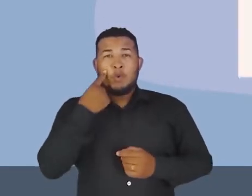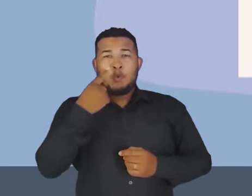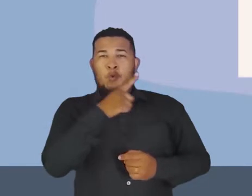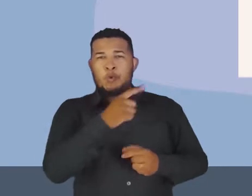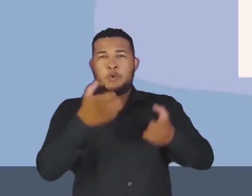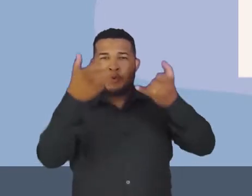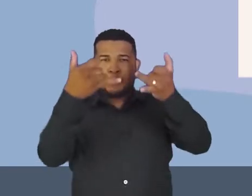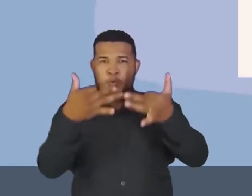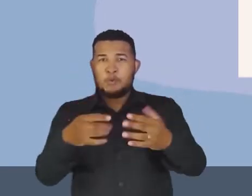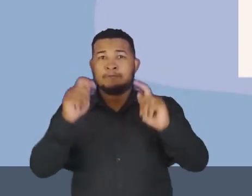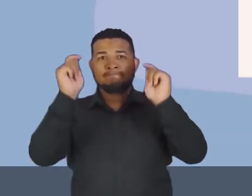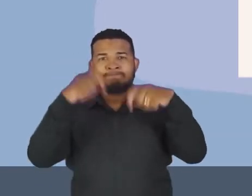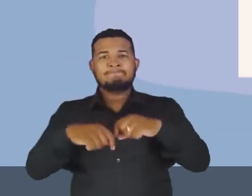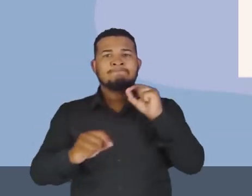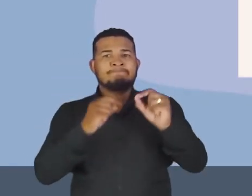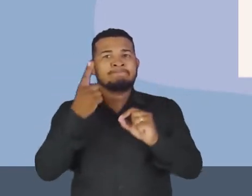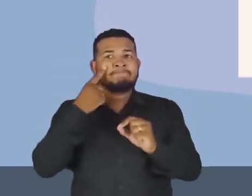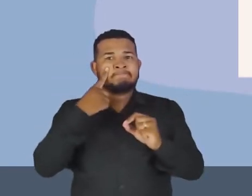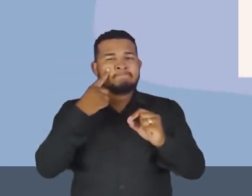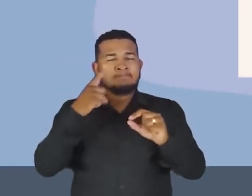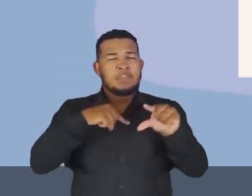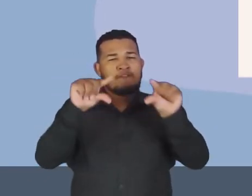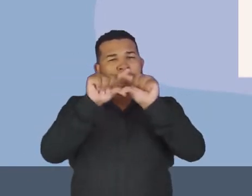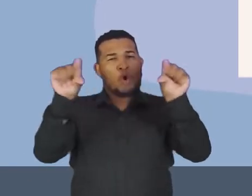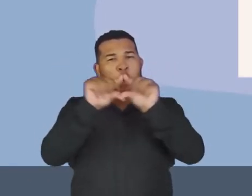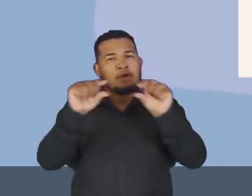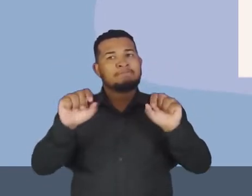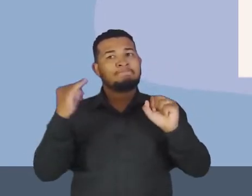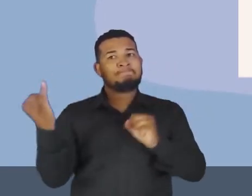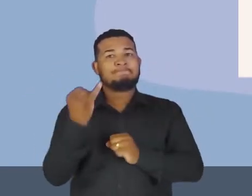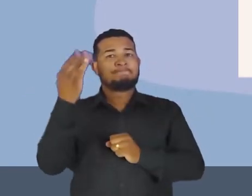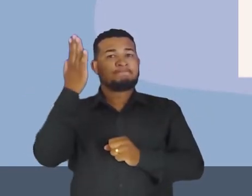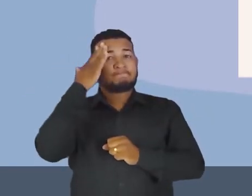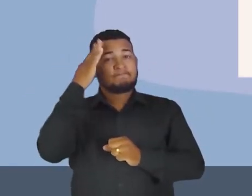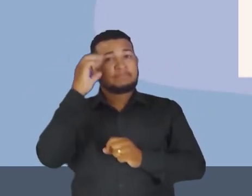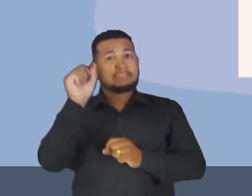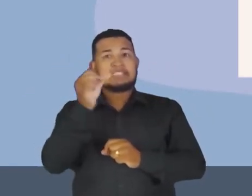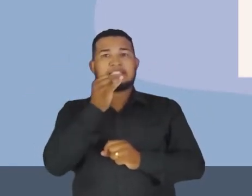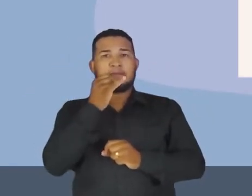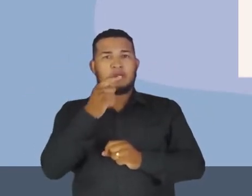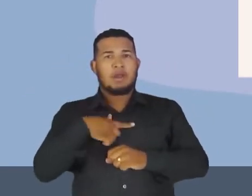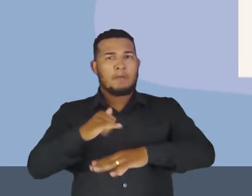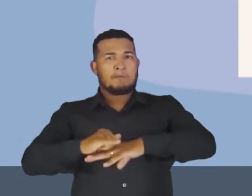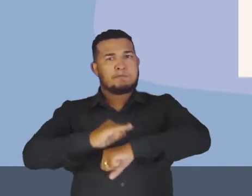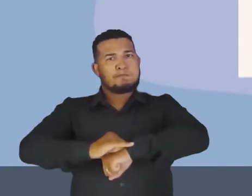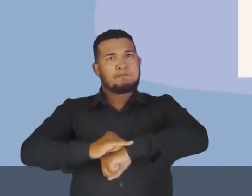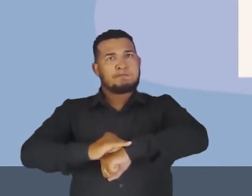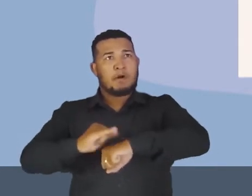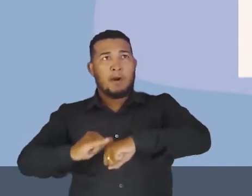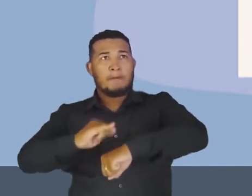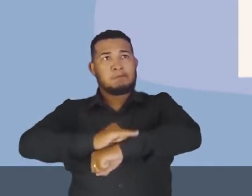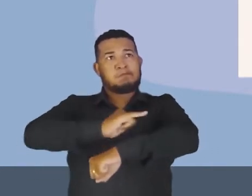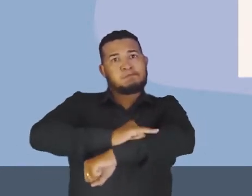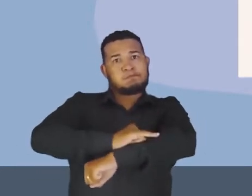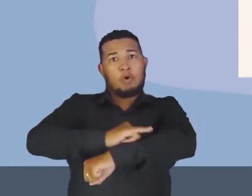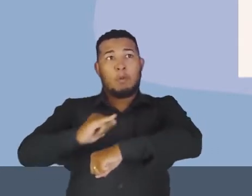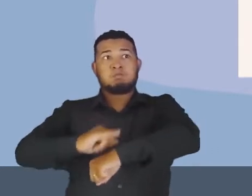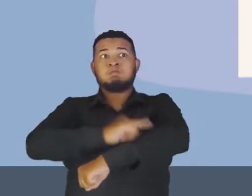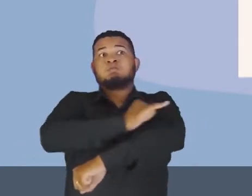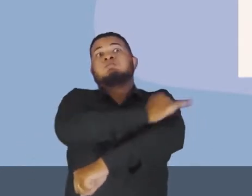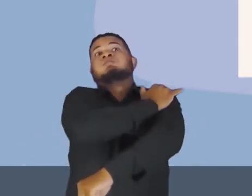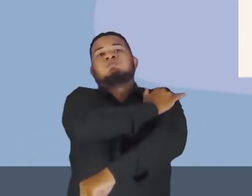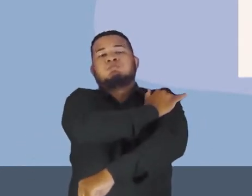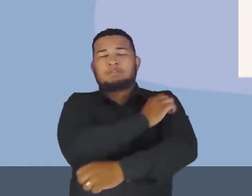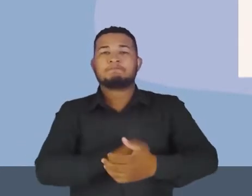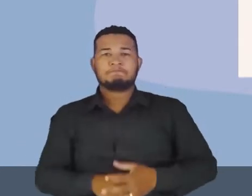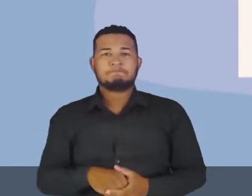essa fórmula muito importante que serve para determinar se você está acima do peso ou não. Essa sigla IMC que você